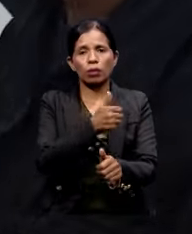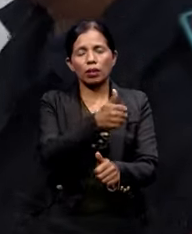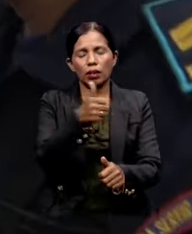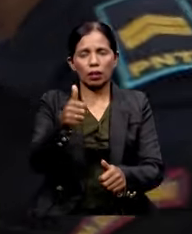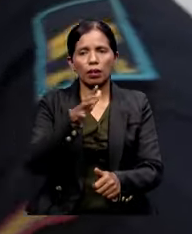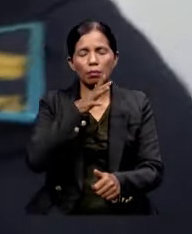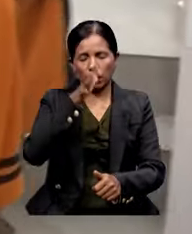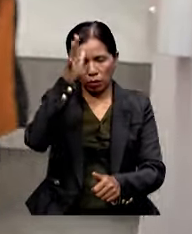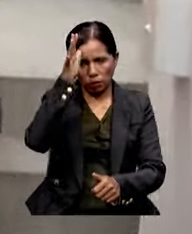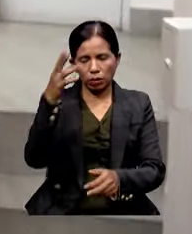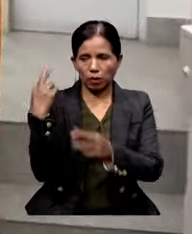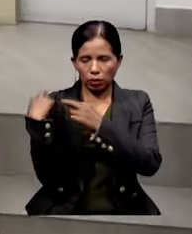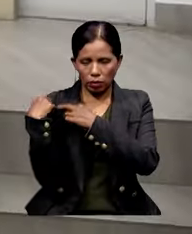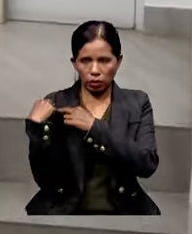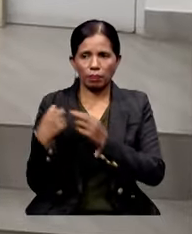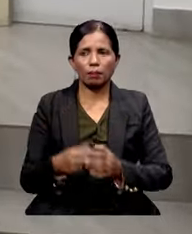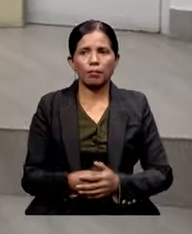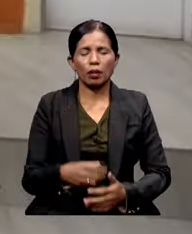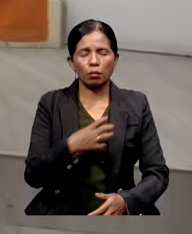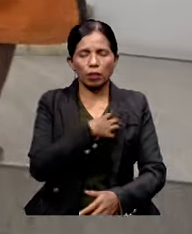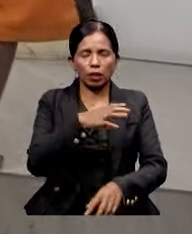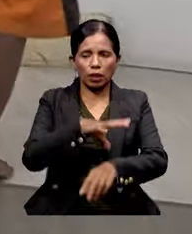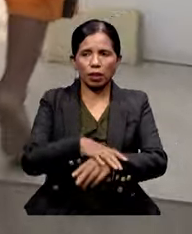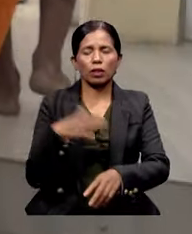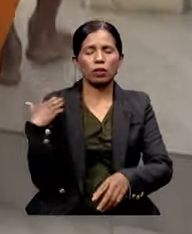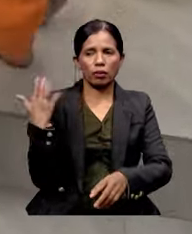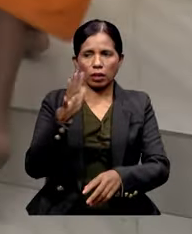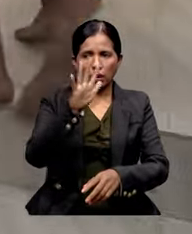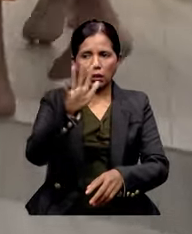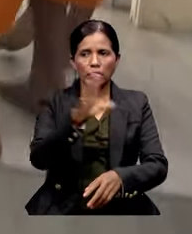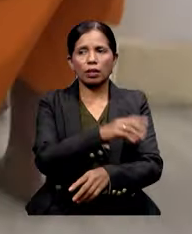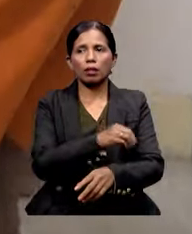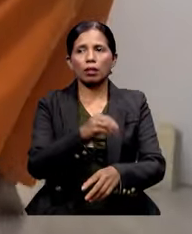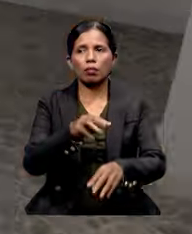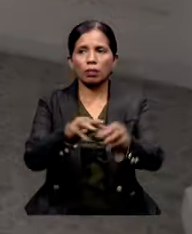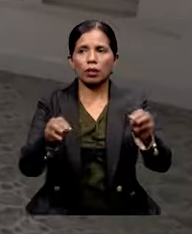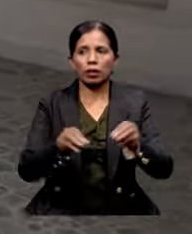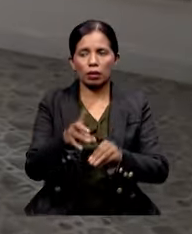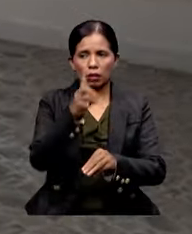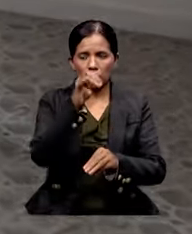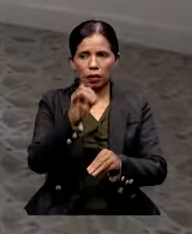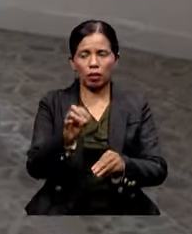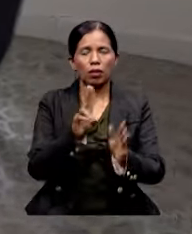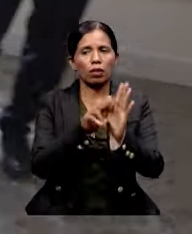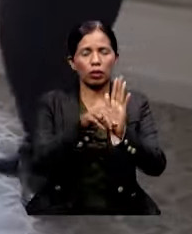di responsabiliza aktor fere. Dadaun ne, polisia detengona joven na lima ne ia sela komando munisipi dili, durante horas